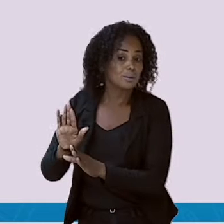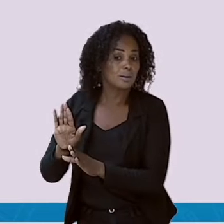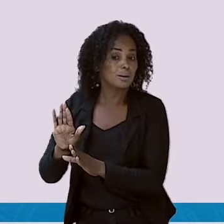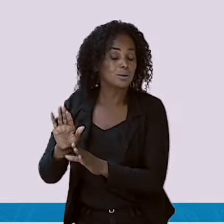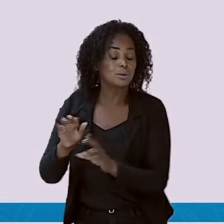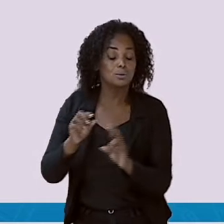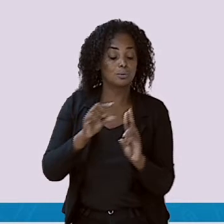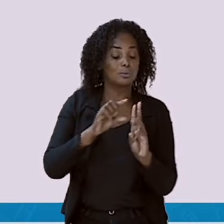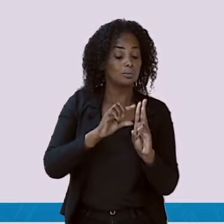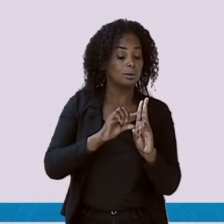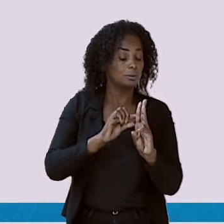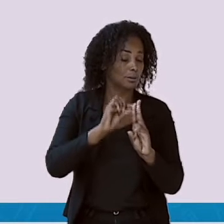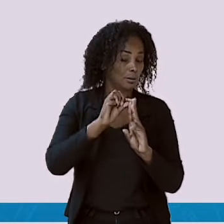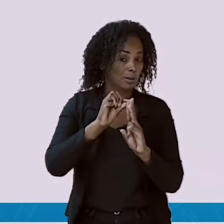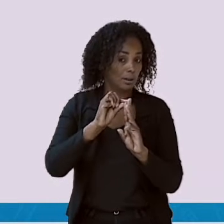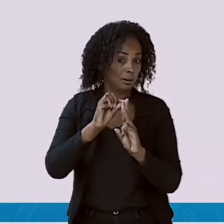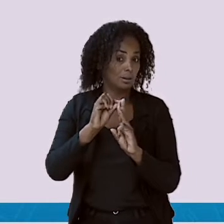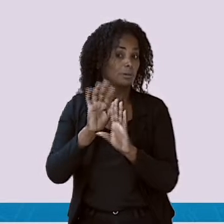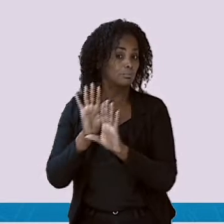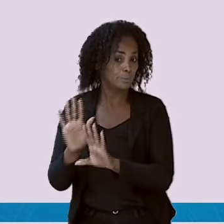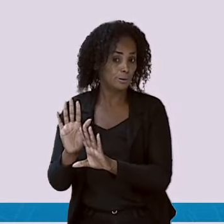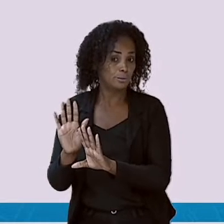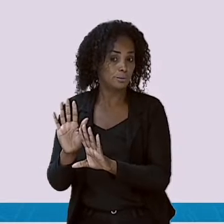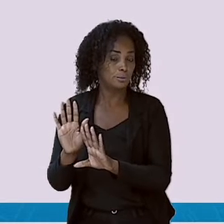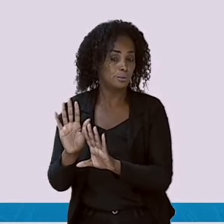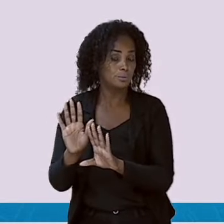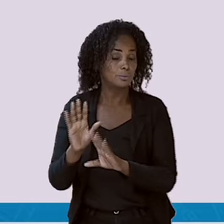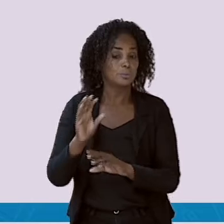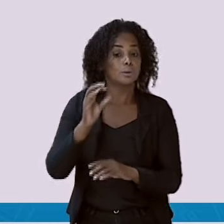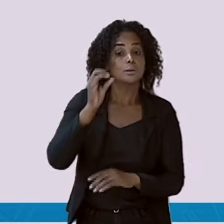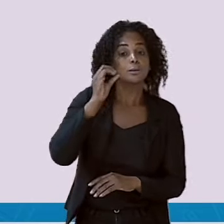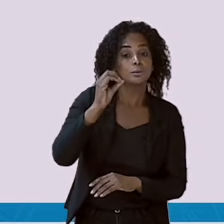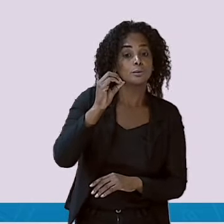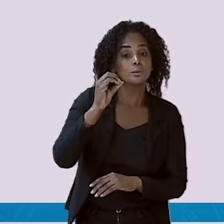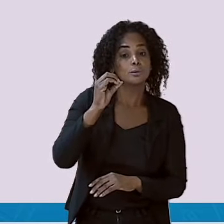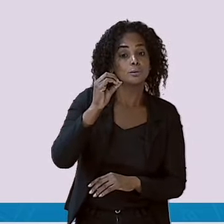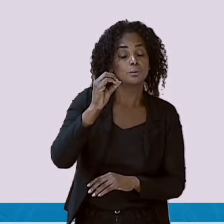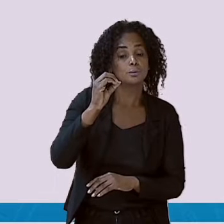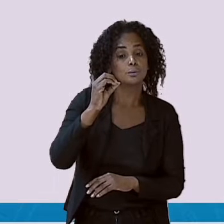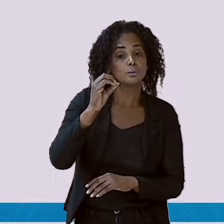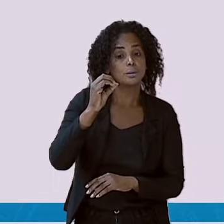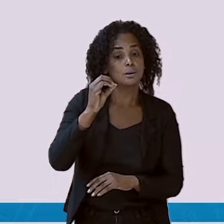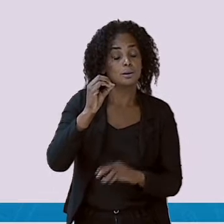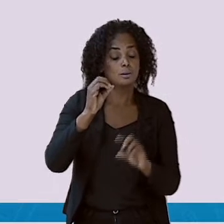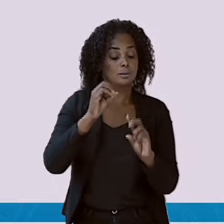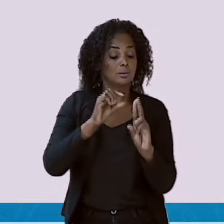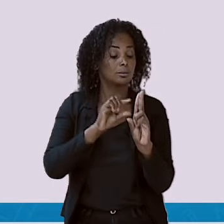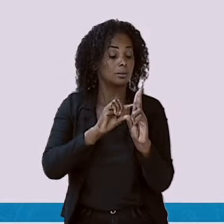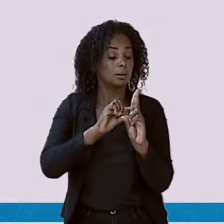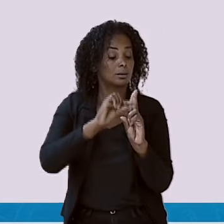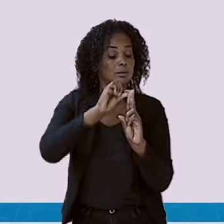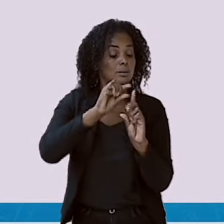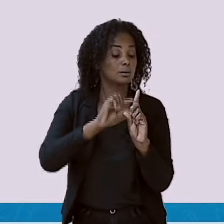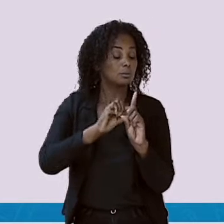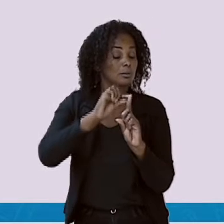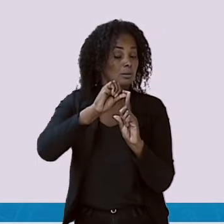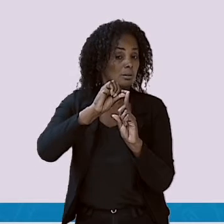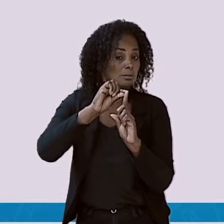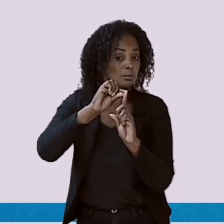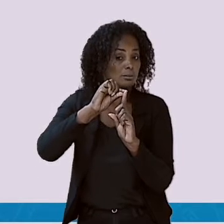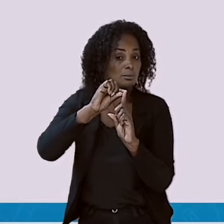minha centena do jeito que está e zero a minha dezena e a minha unidade.